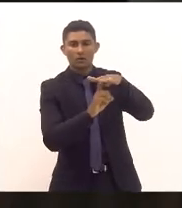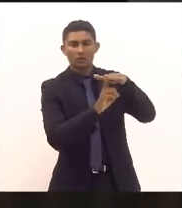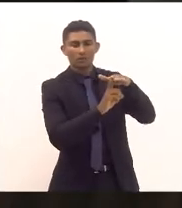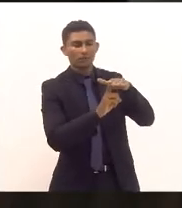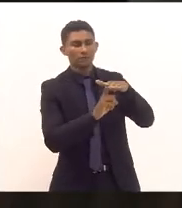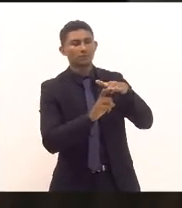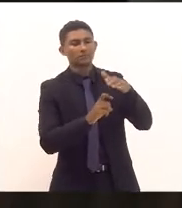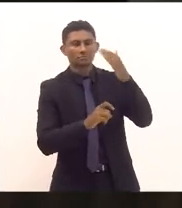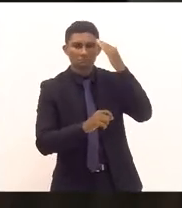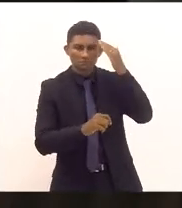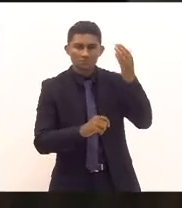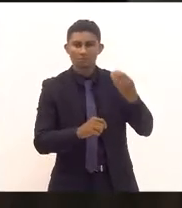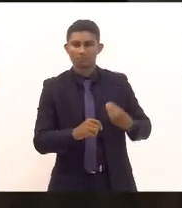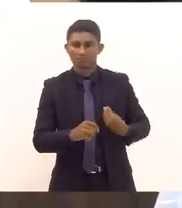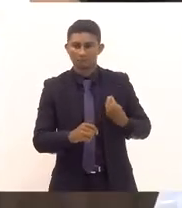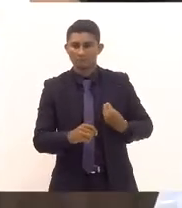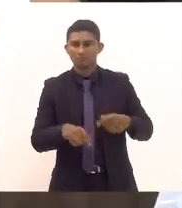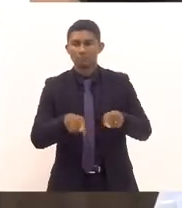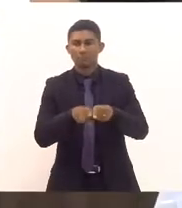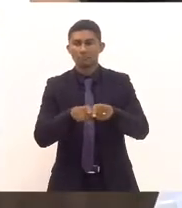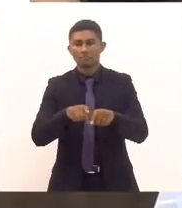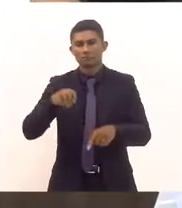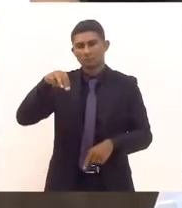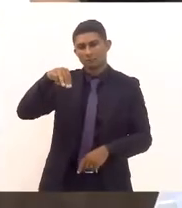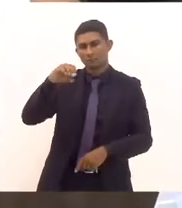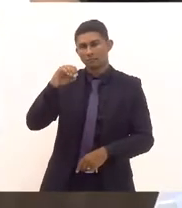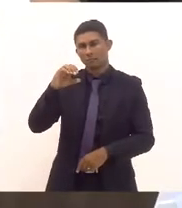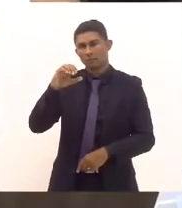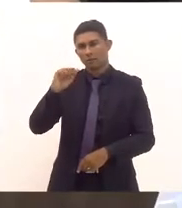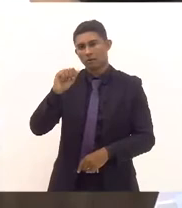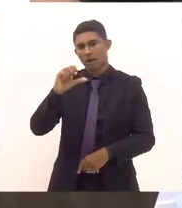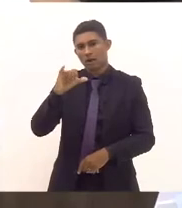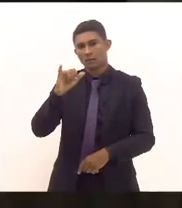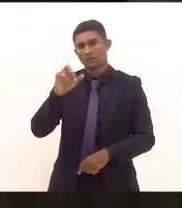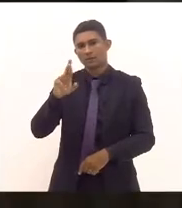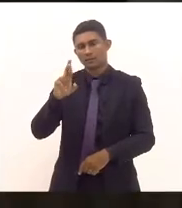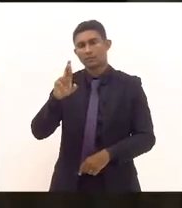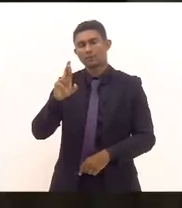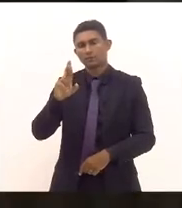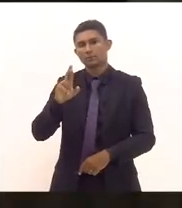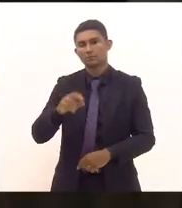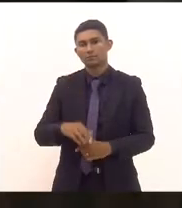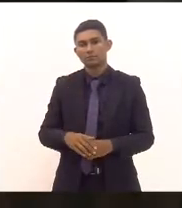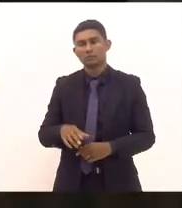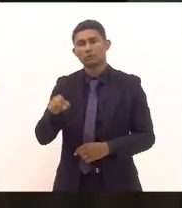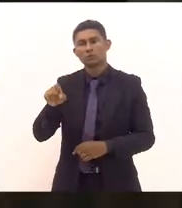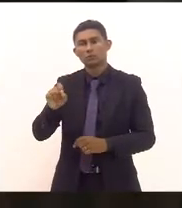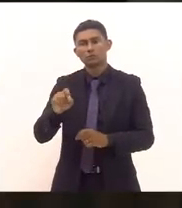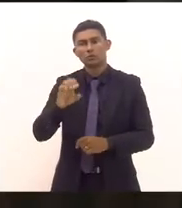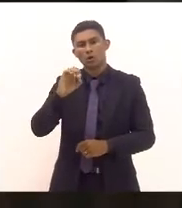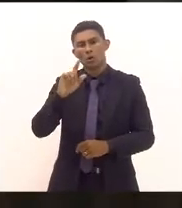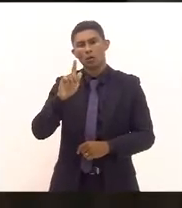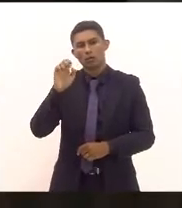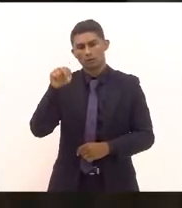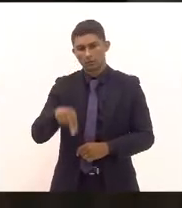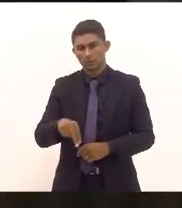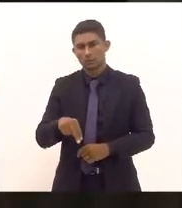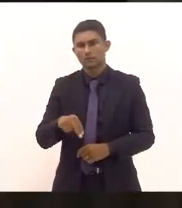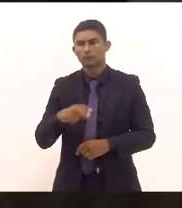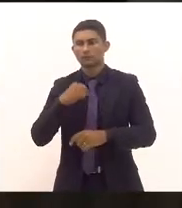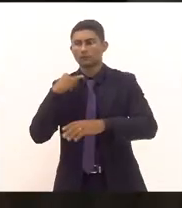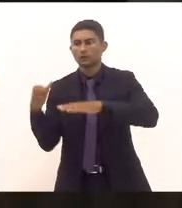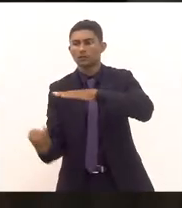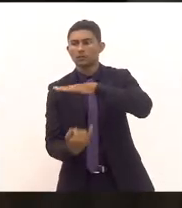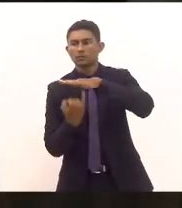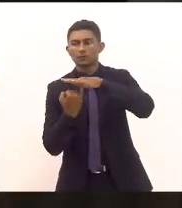pela sua presença de Moacir Moacir Maria que é o ogã na